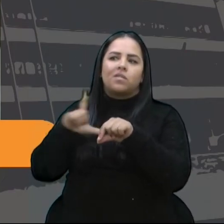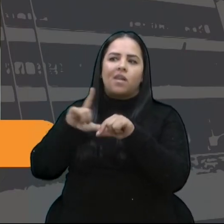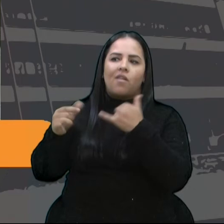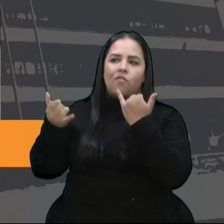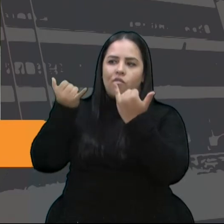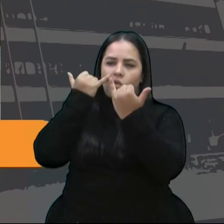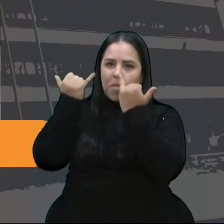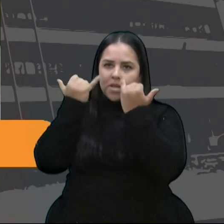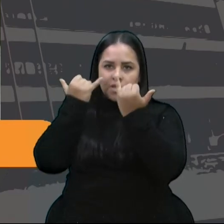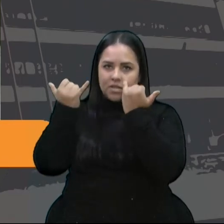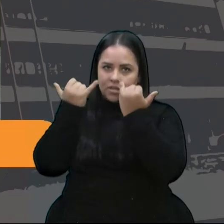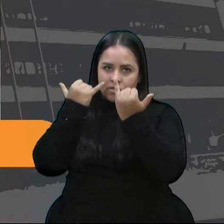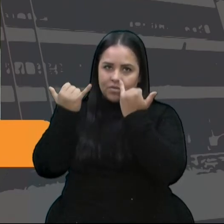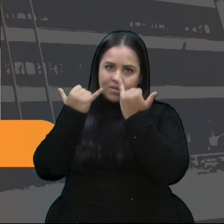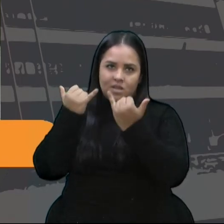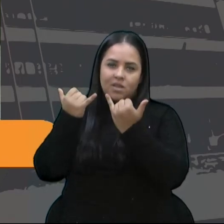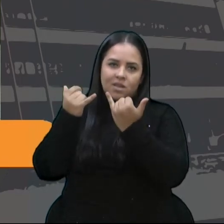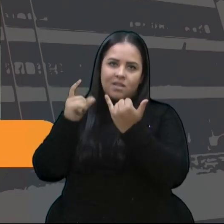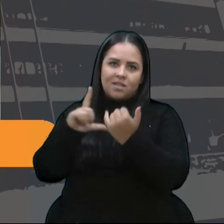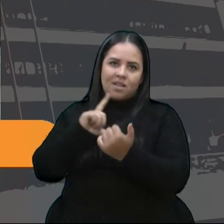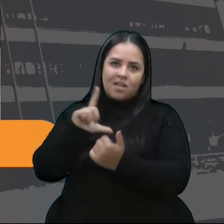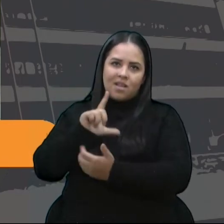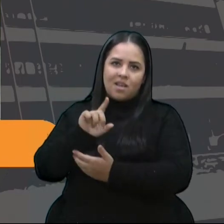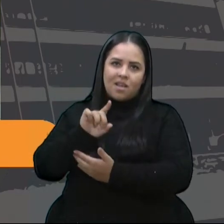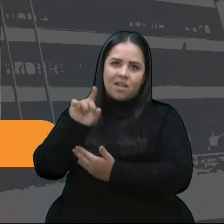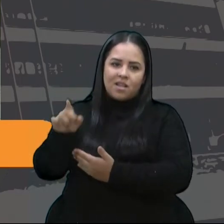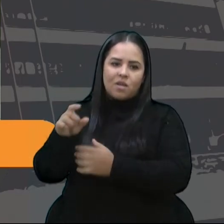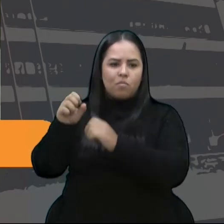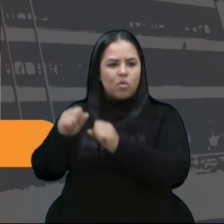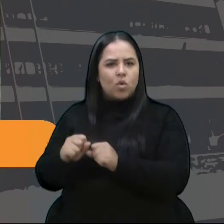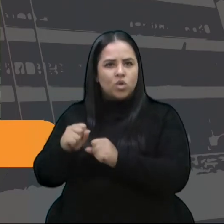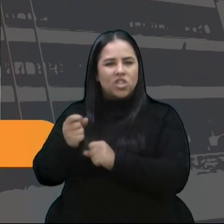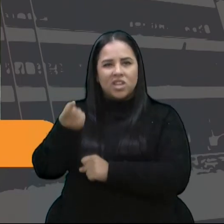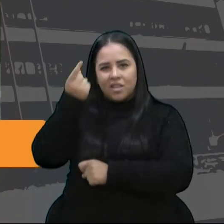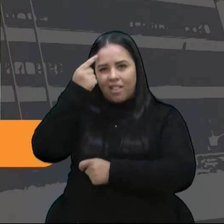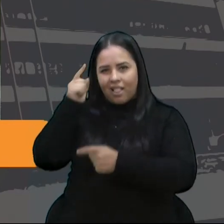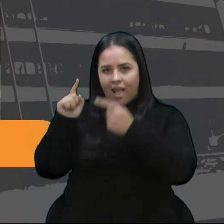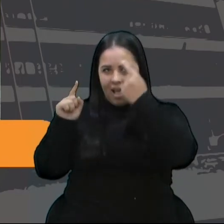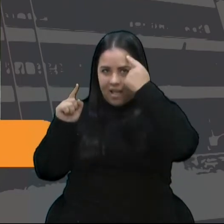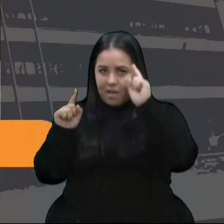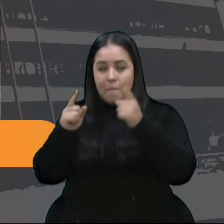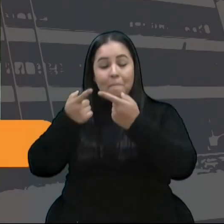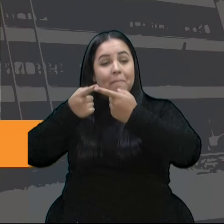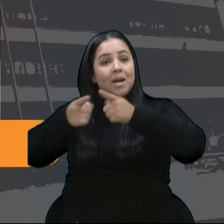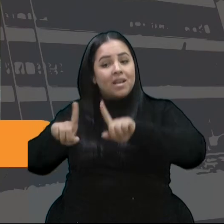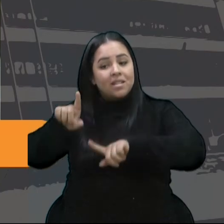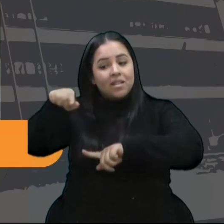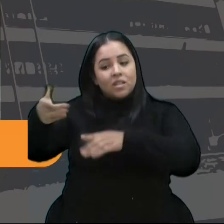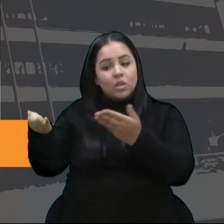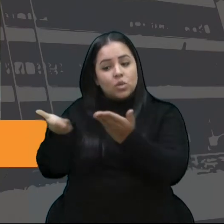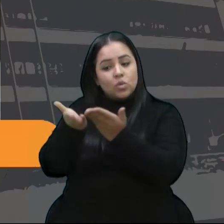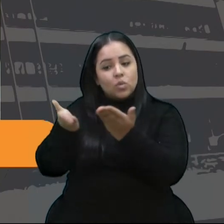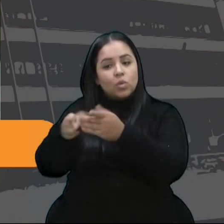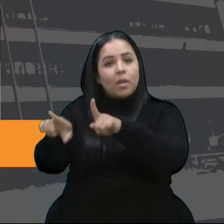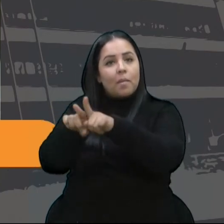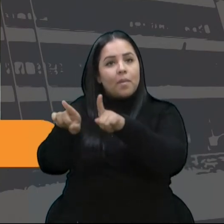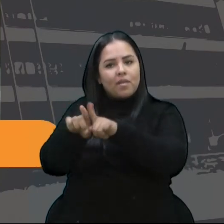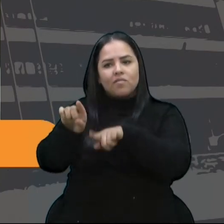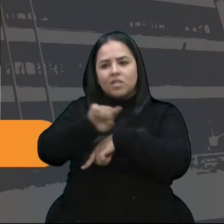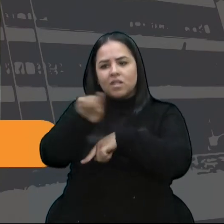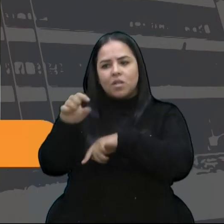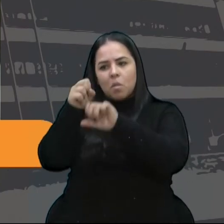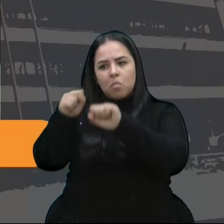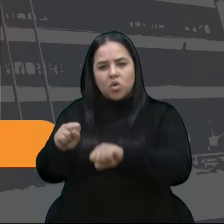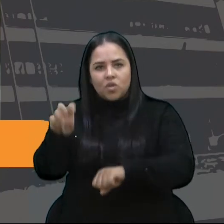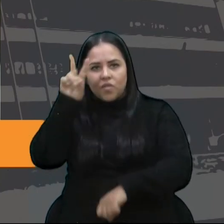reportagens que coloquem posições ideológicas, mas nesse estudo também, vocês vão poder verificar